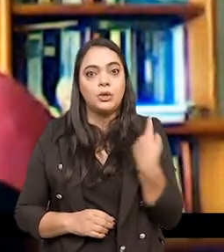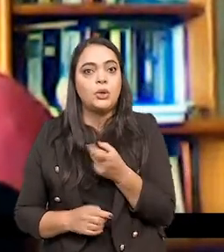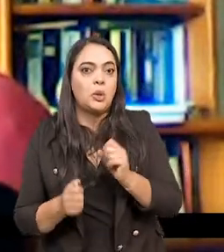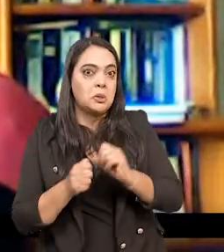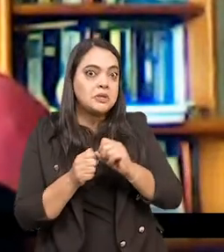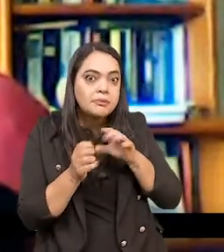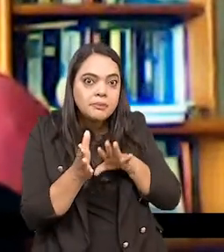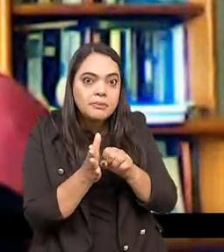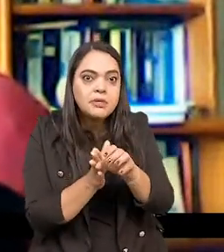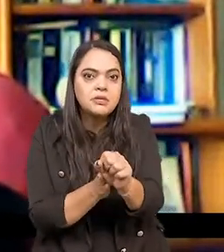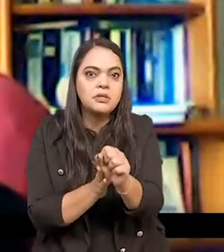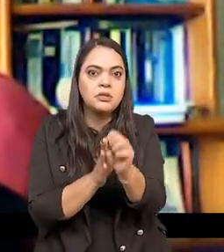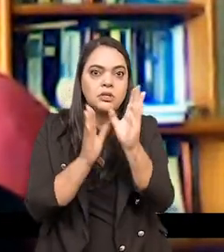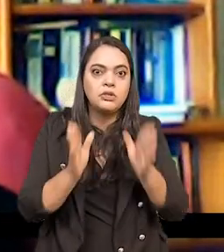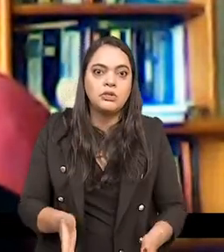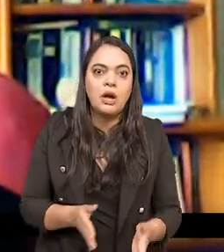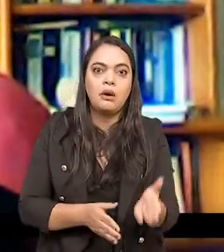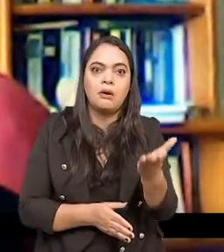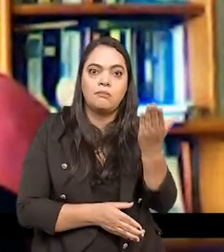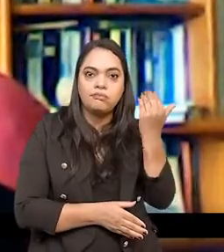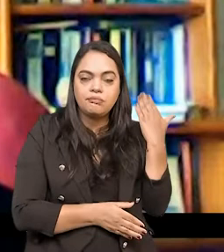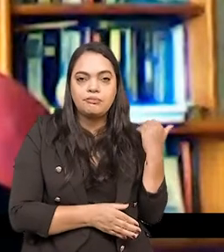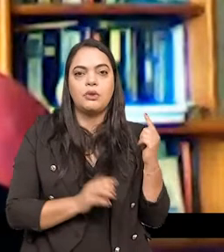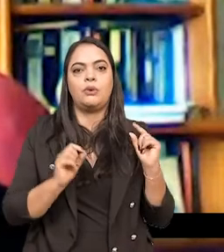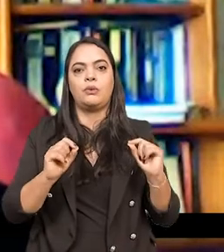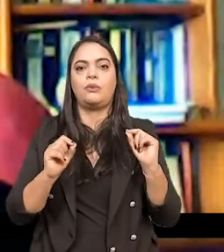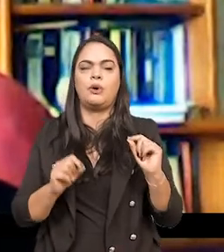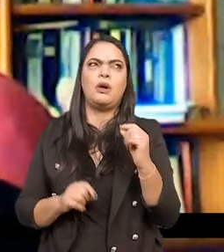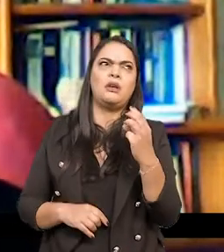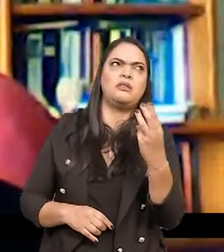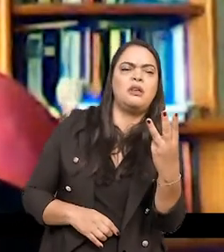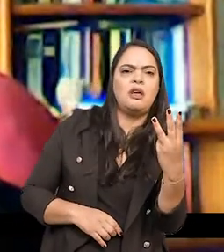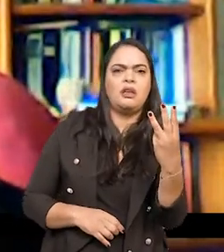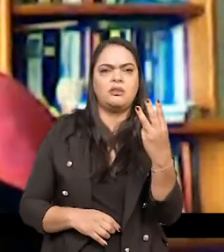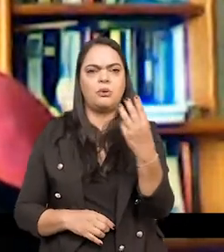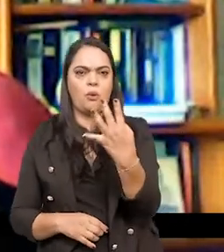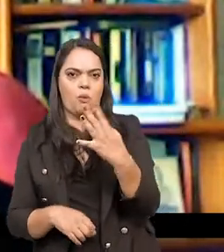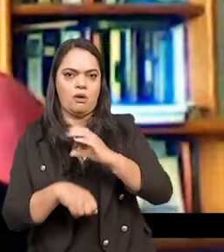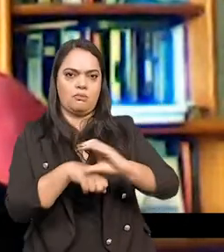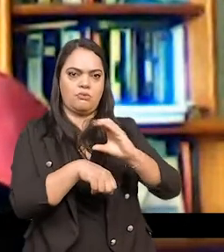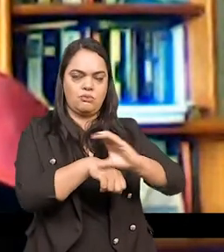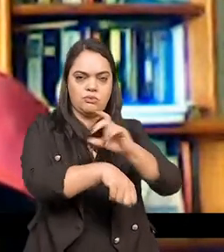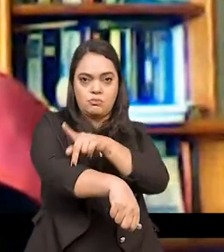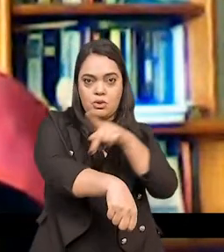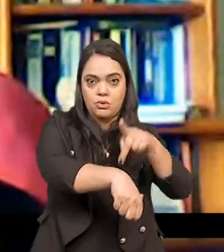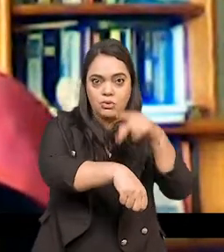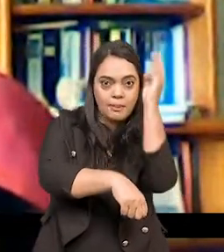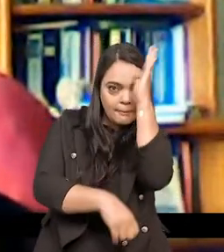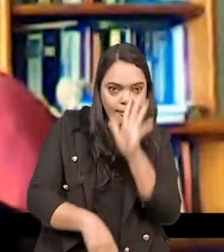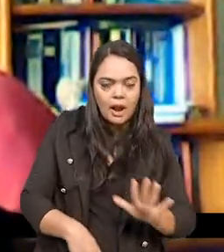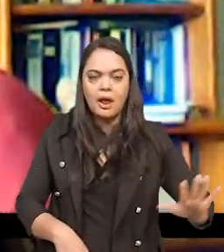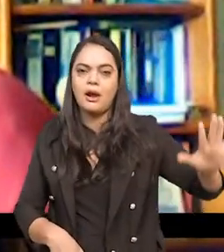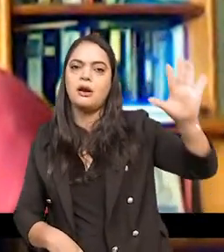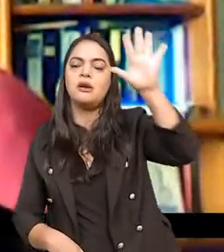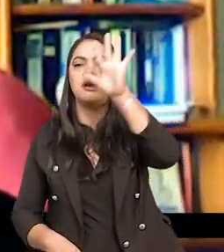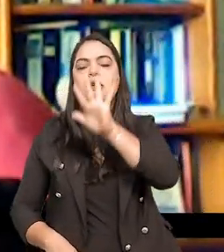Nós fizemos uma pesquisa há um tempo atrás, com 3 ou 4 cursos de pedagogia pelo Brasil.